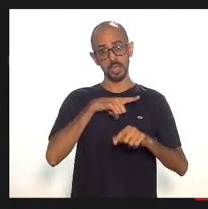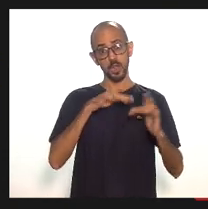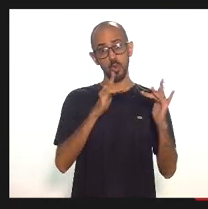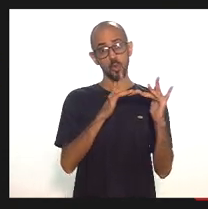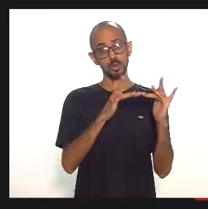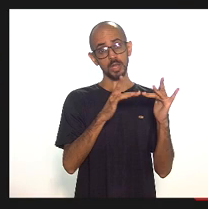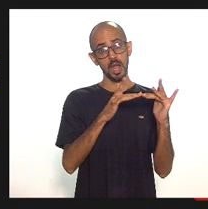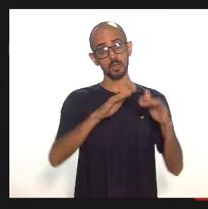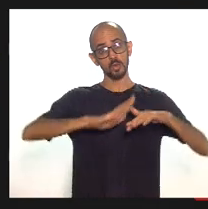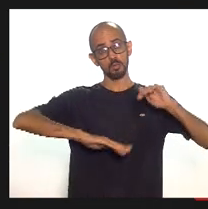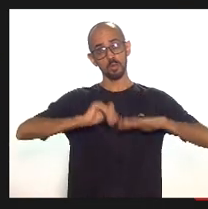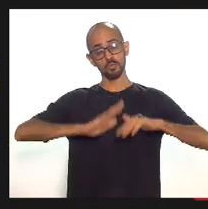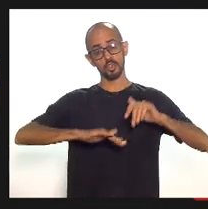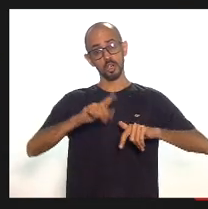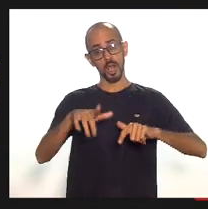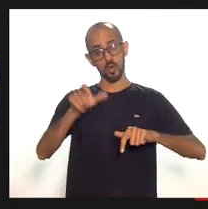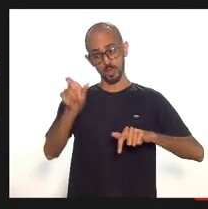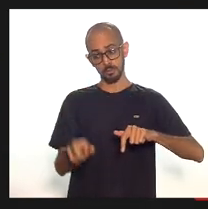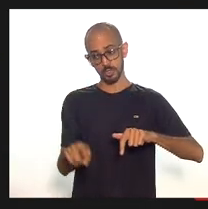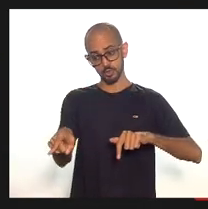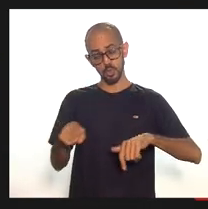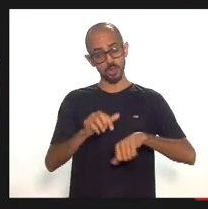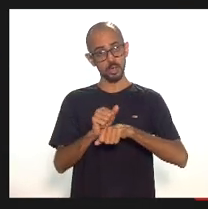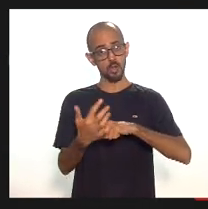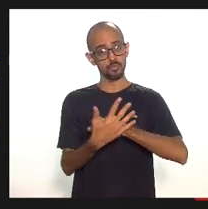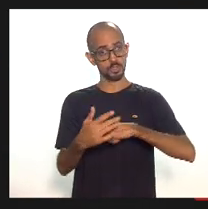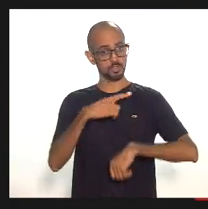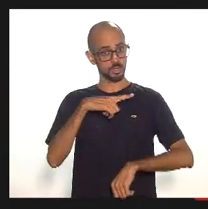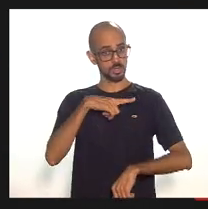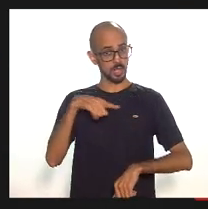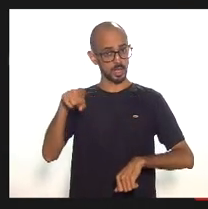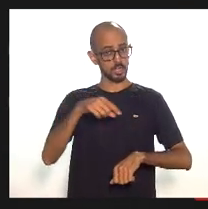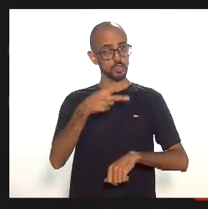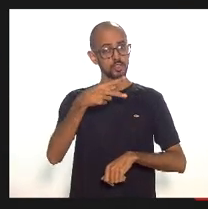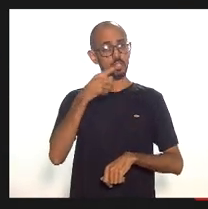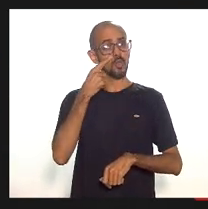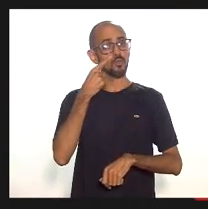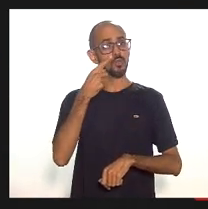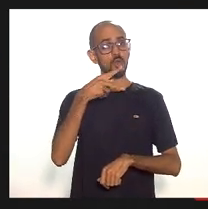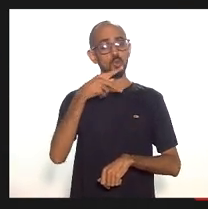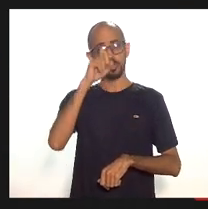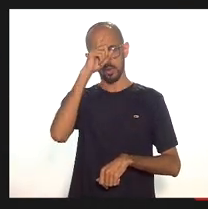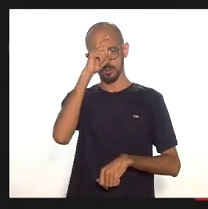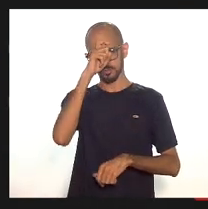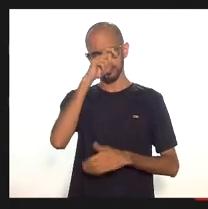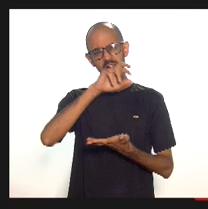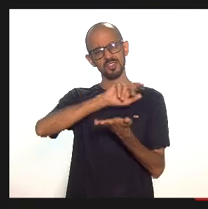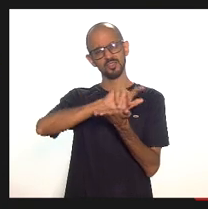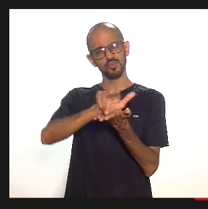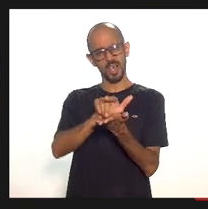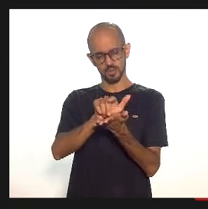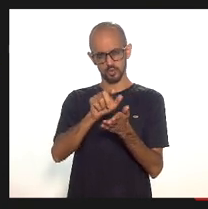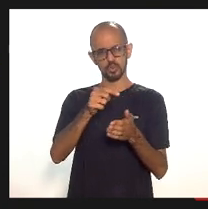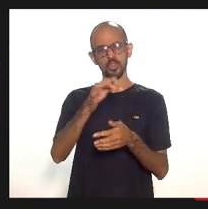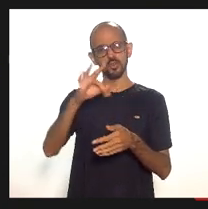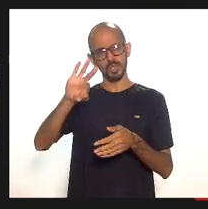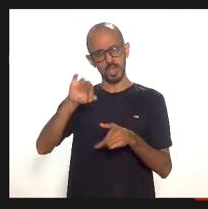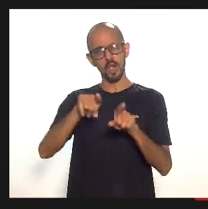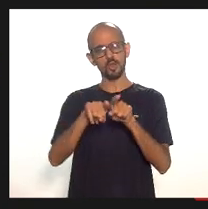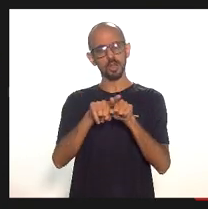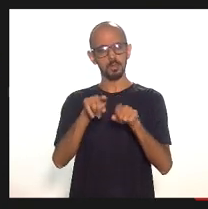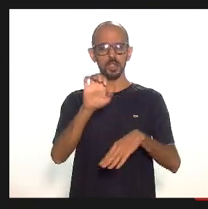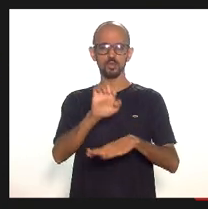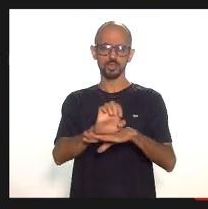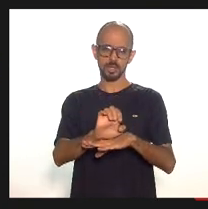profissionais, com pacientes com Covid. A gente viu isso no Pedro Ernesto, viu isso nos hospitais federais. É muito